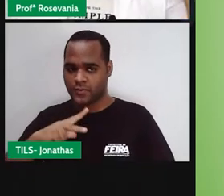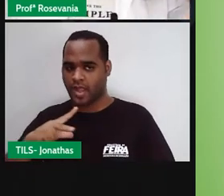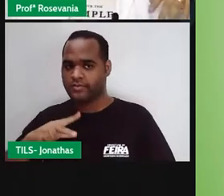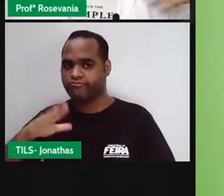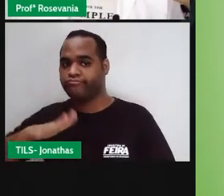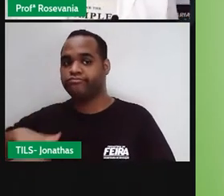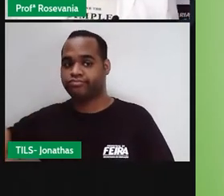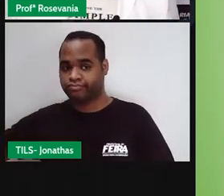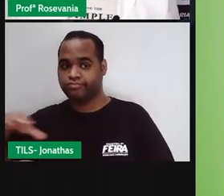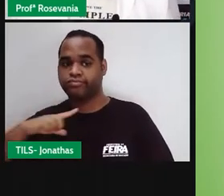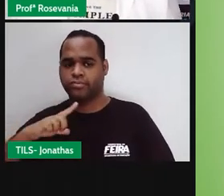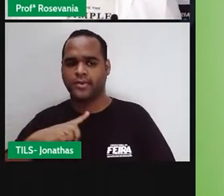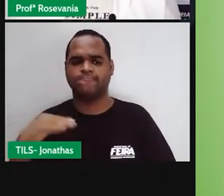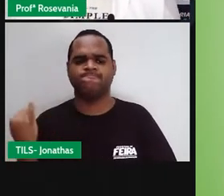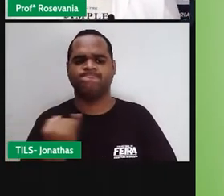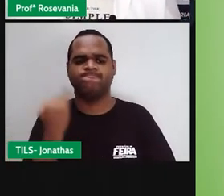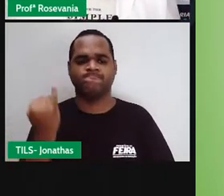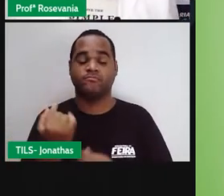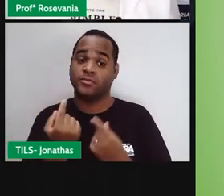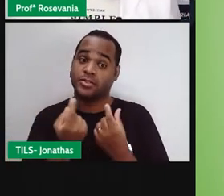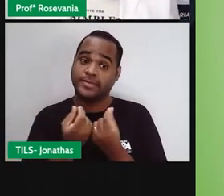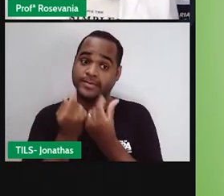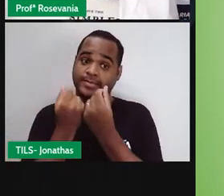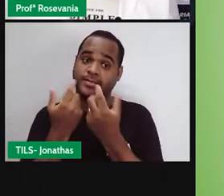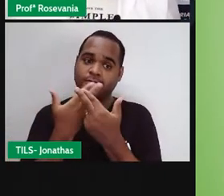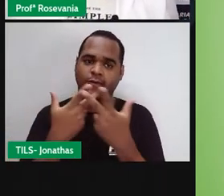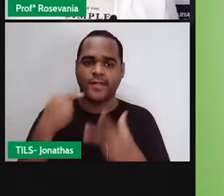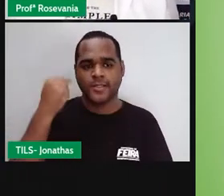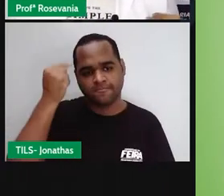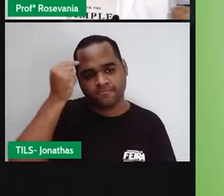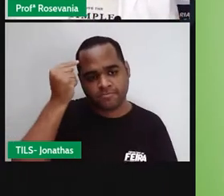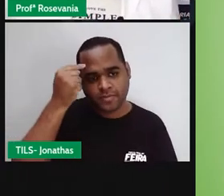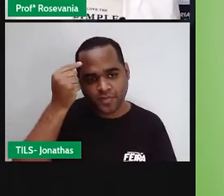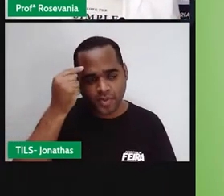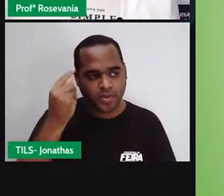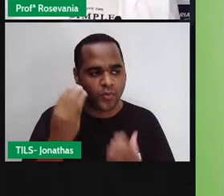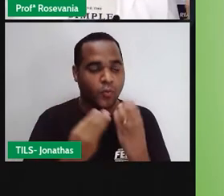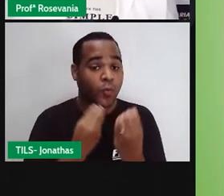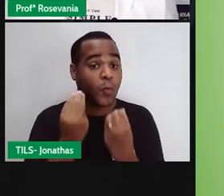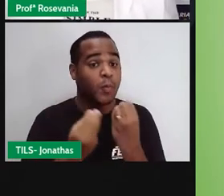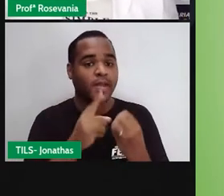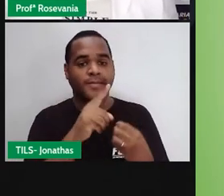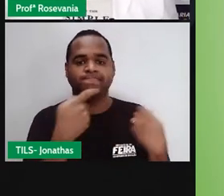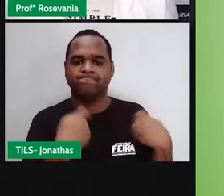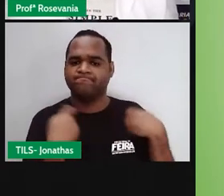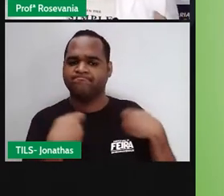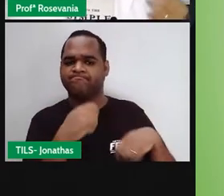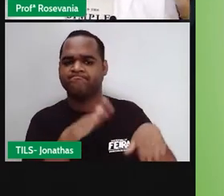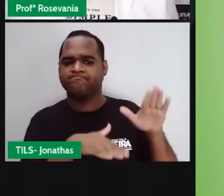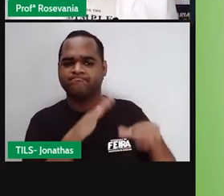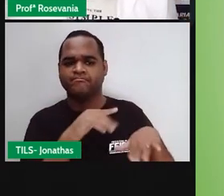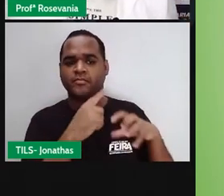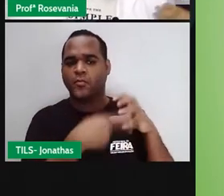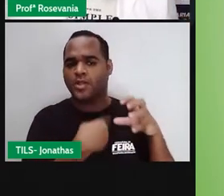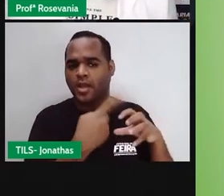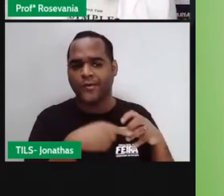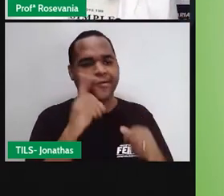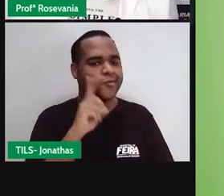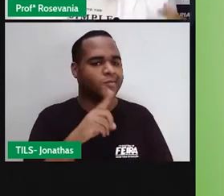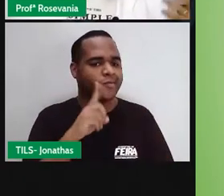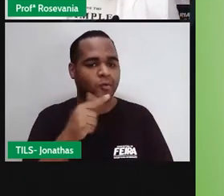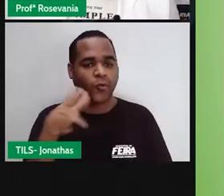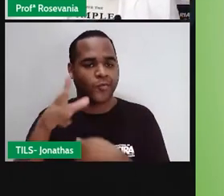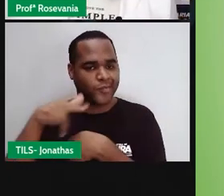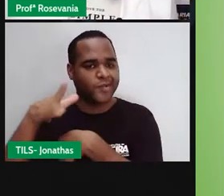isso. E aí esses barões, eles começaram a pensar, né, que essa dependência que a gente tinha mundial, né, dos Estados Unidos e